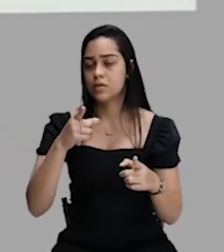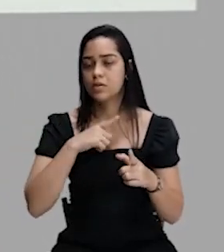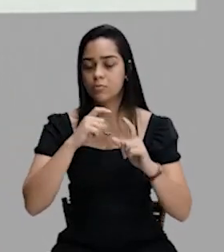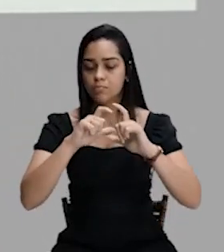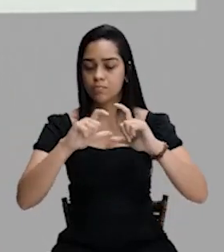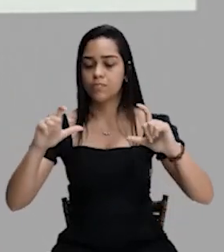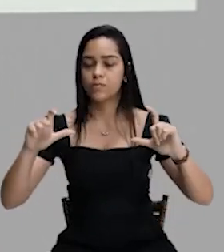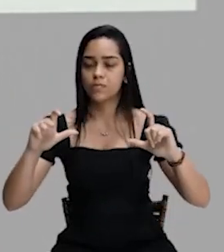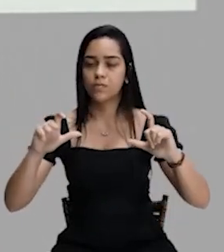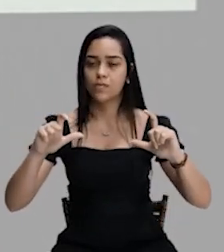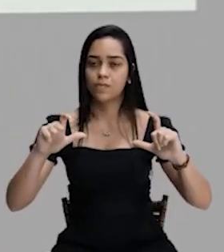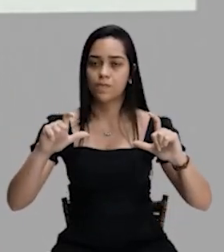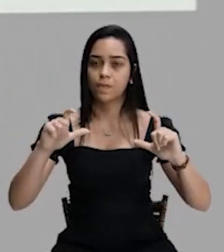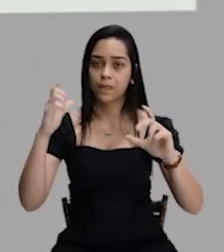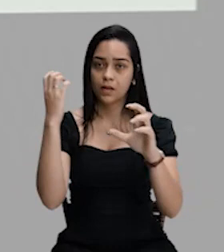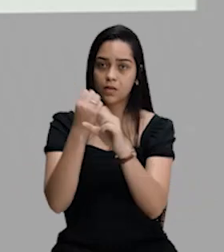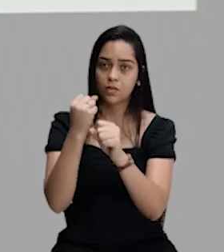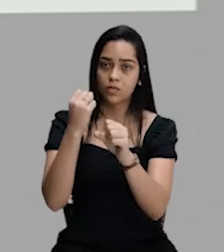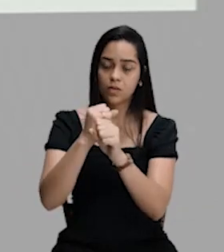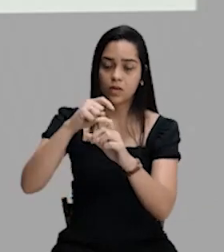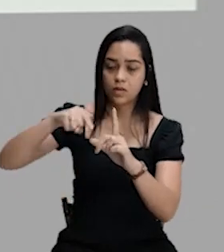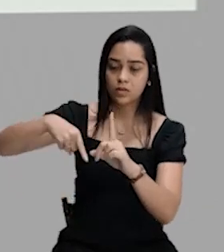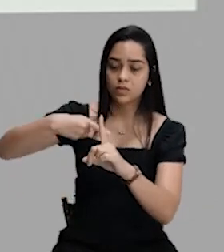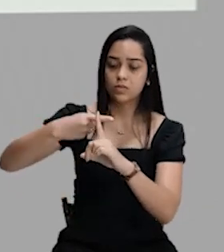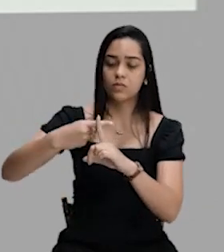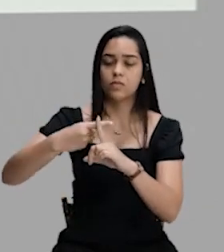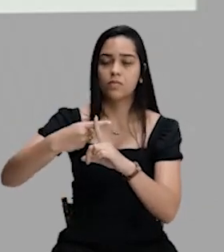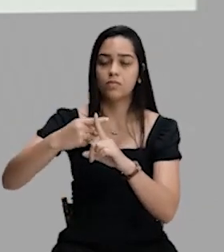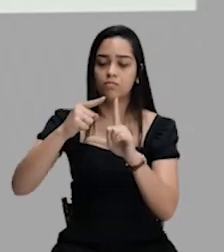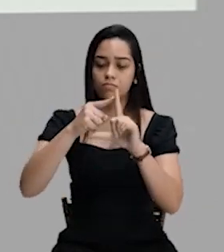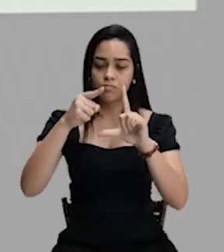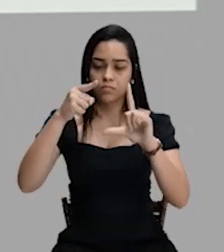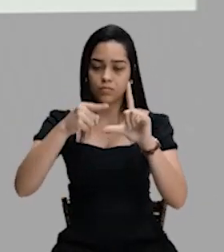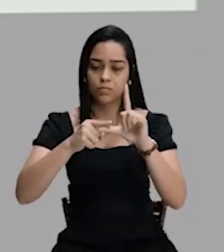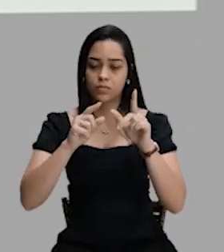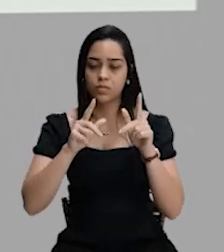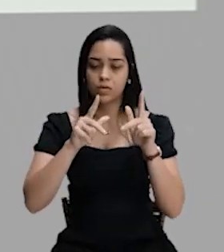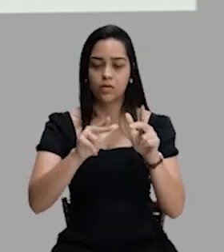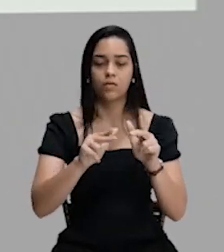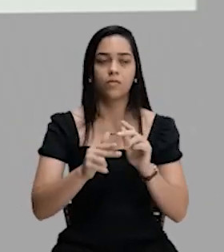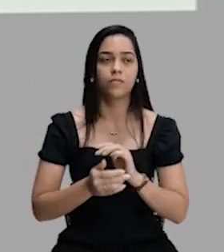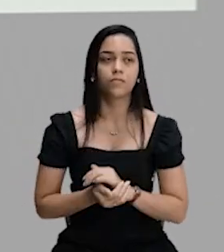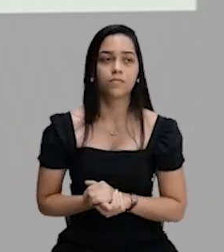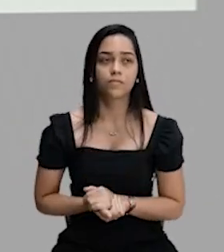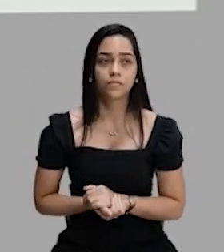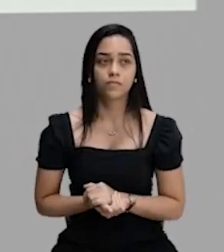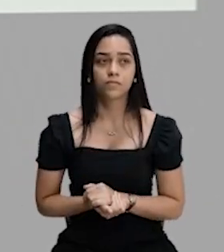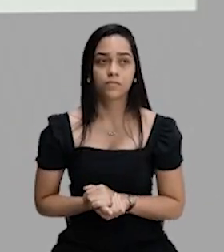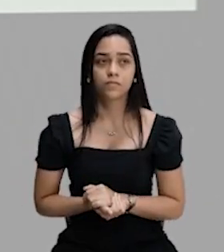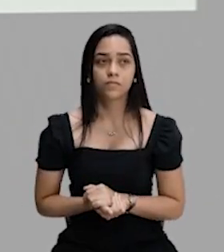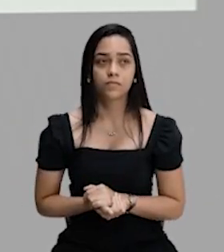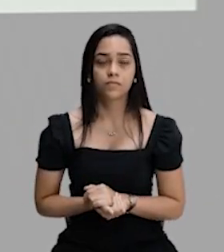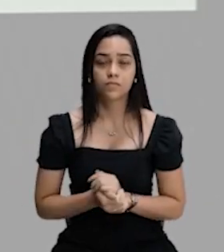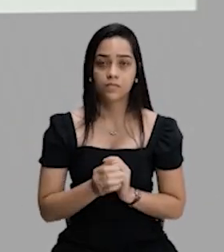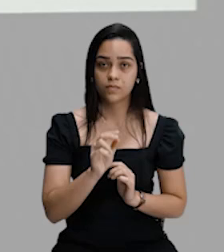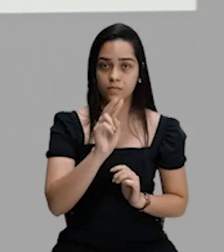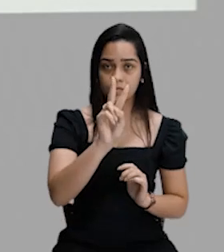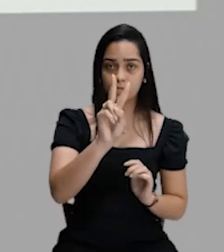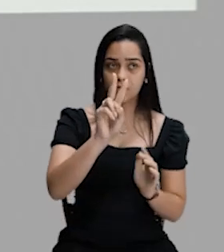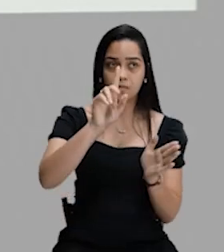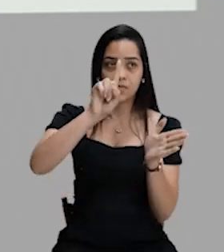uma fórmula né que calcula a soma desses ângulos é igual a v